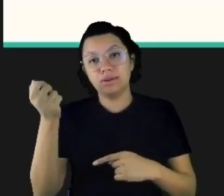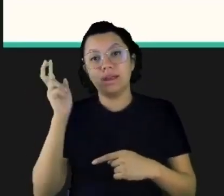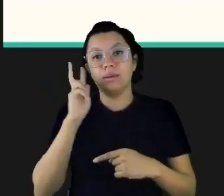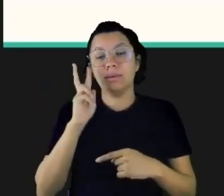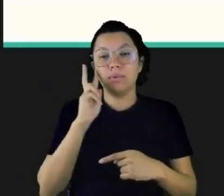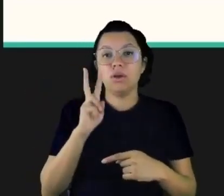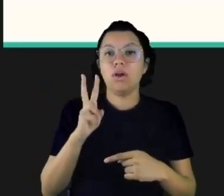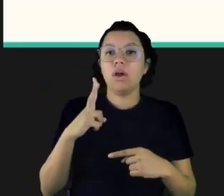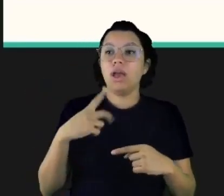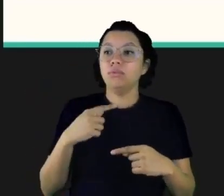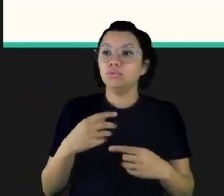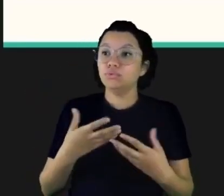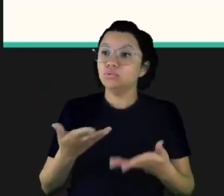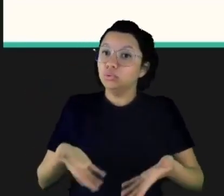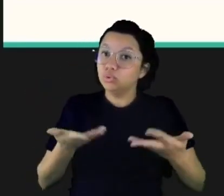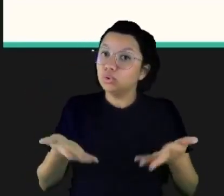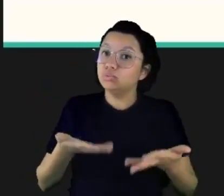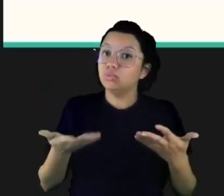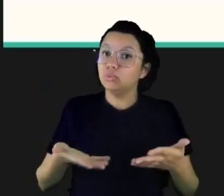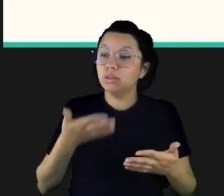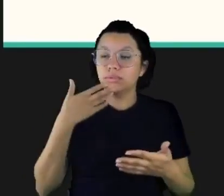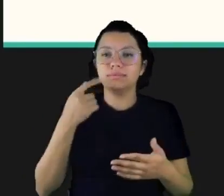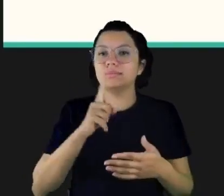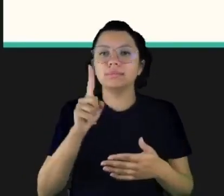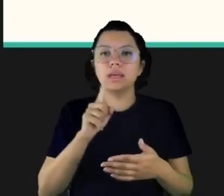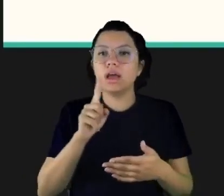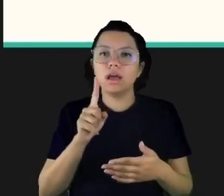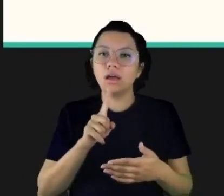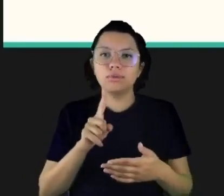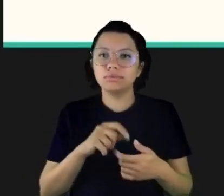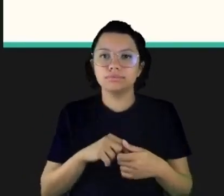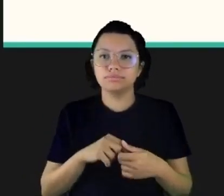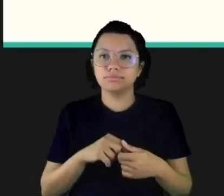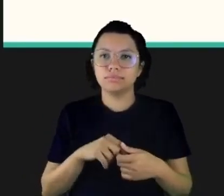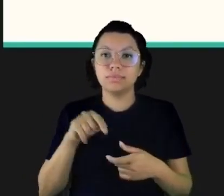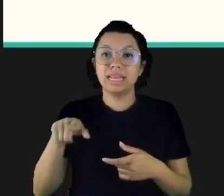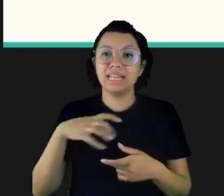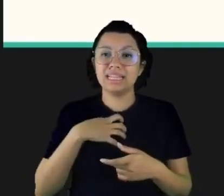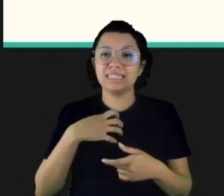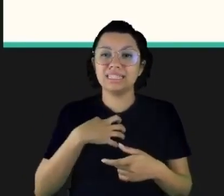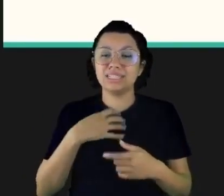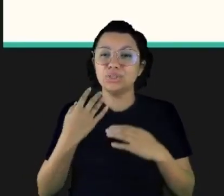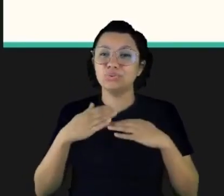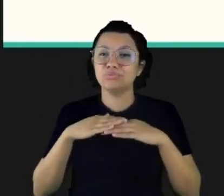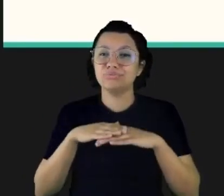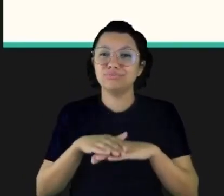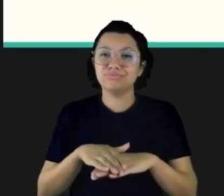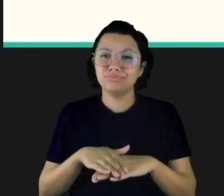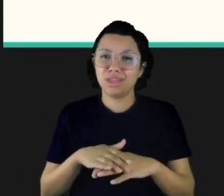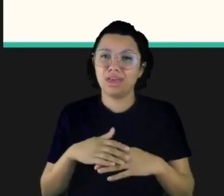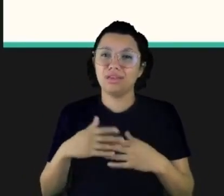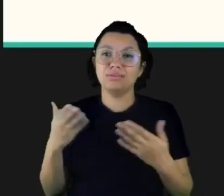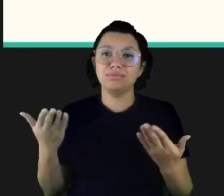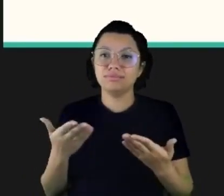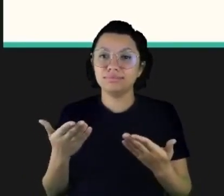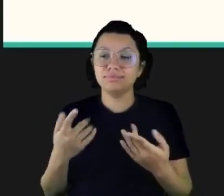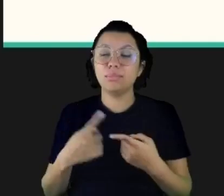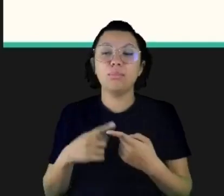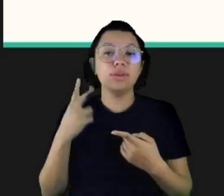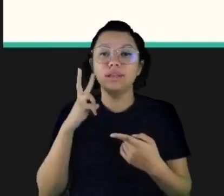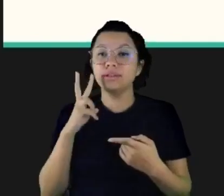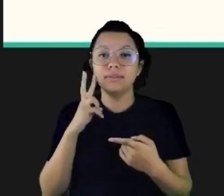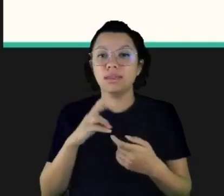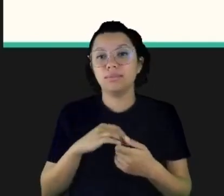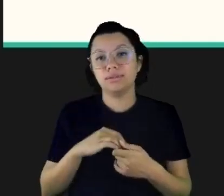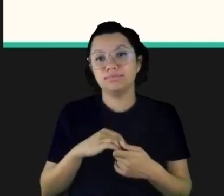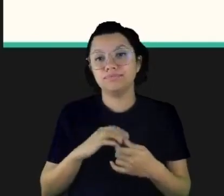estou estimulando, eu estou melhorando. Não está. Ele está se sentindo humilhado nessa condição, porque ele não lembra.